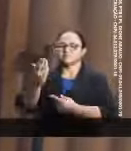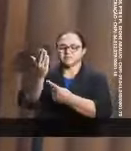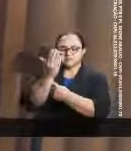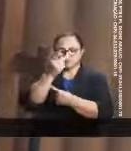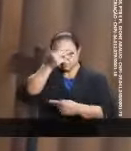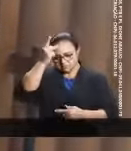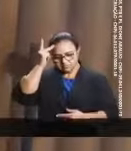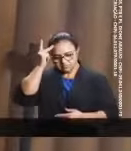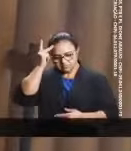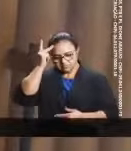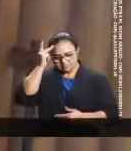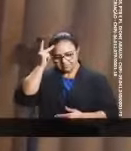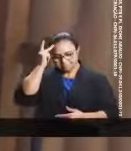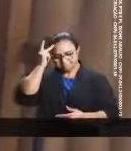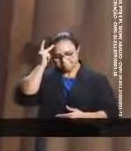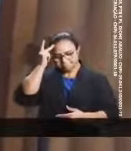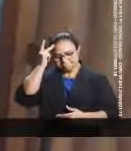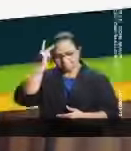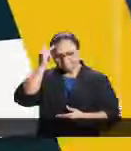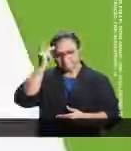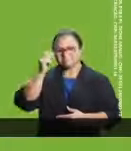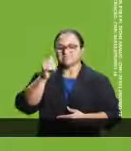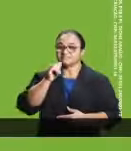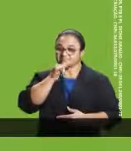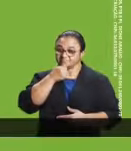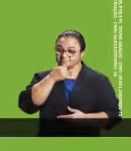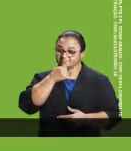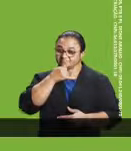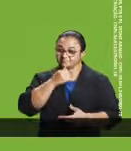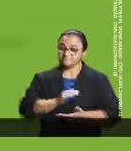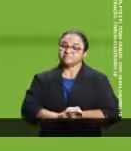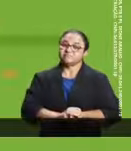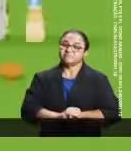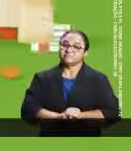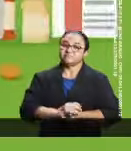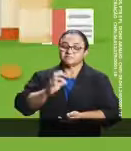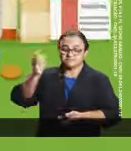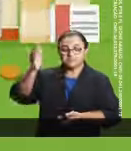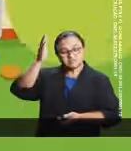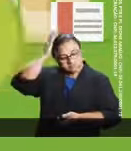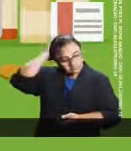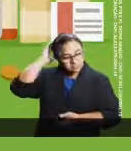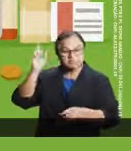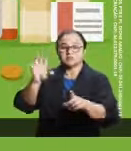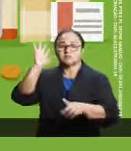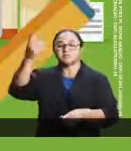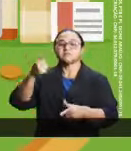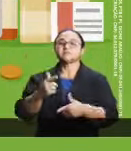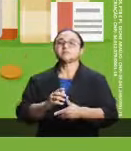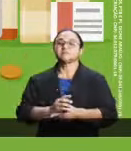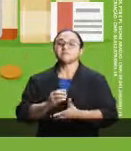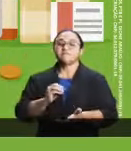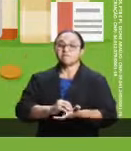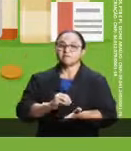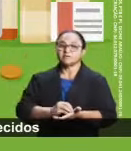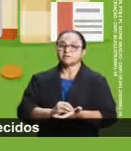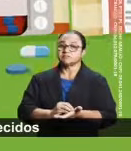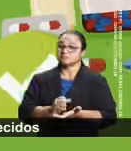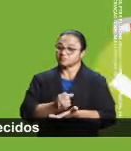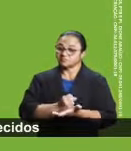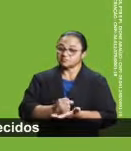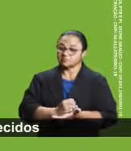nós nós estamos no no para mim sem vosso de une vai resolver também o problema da falta de